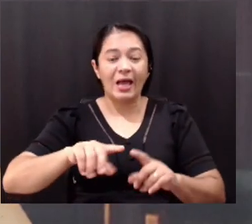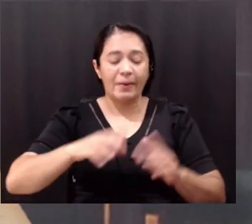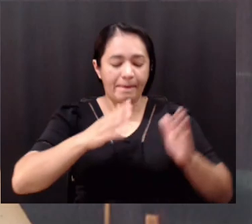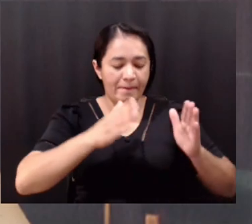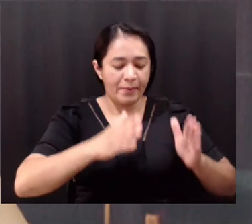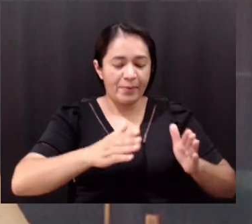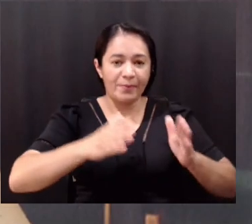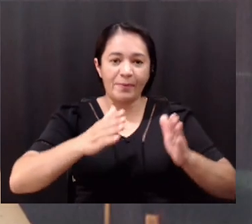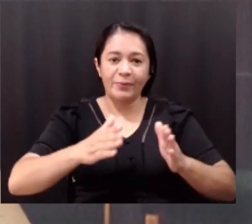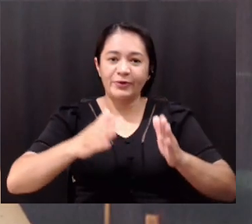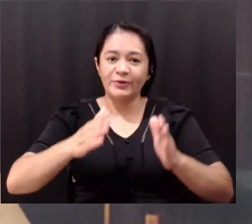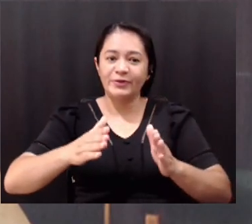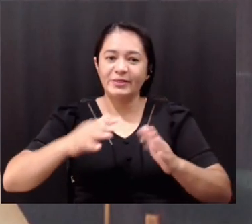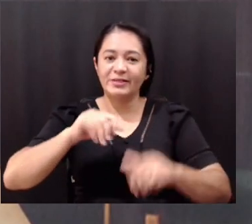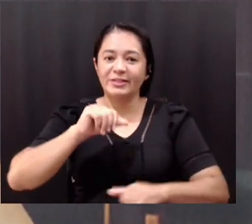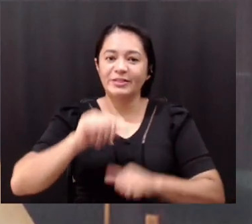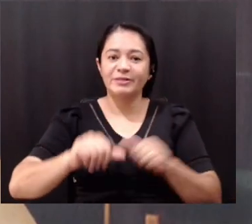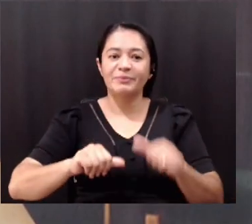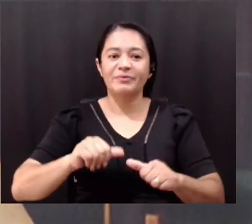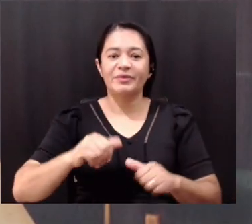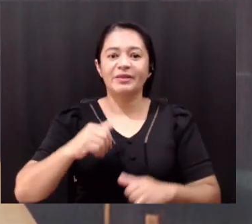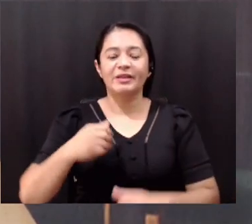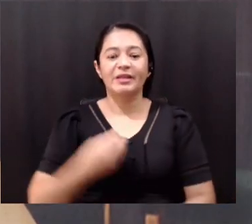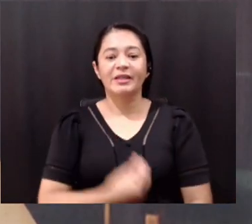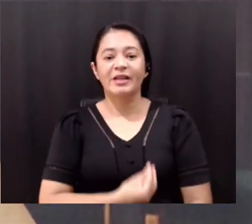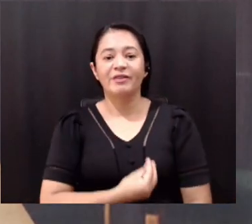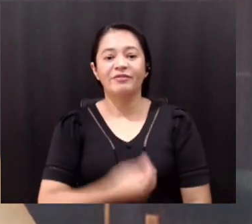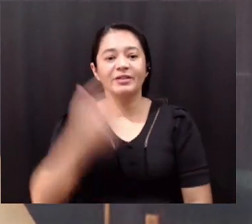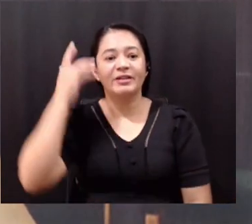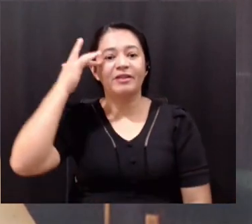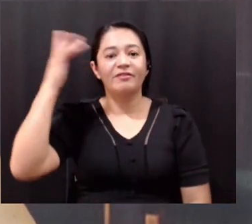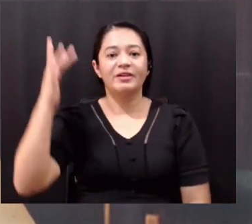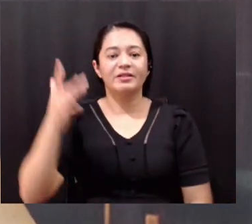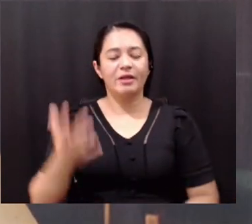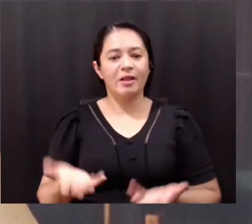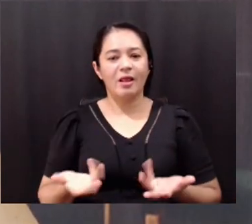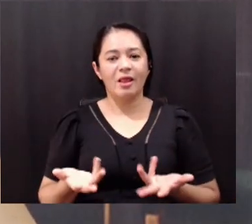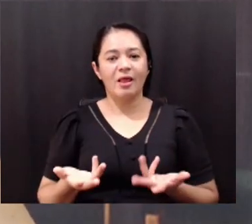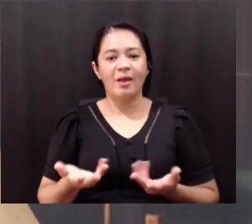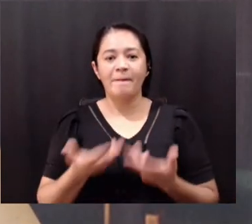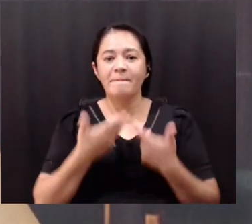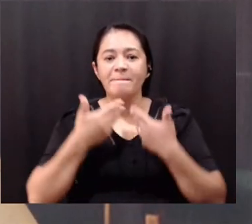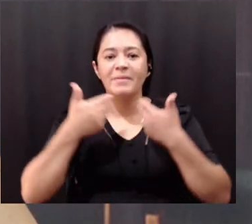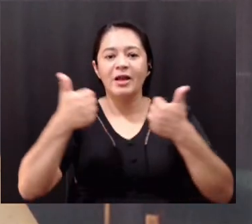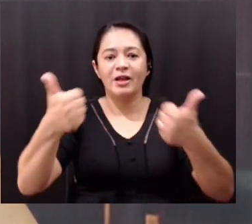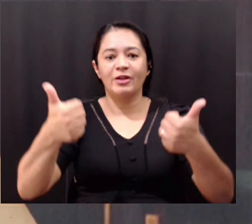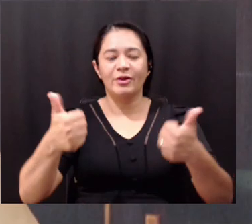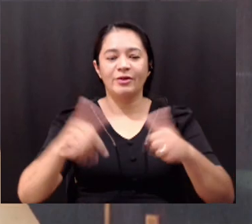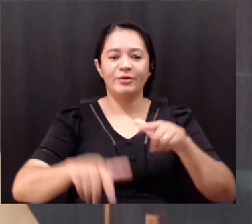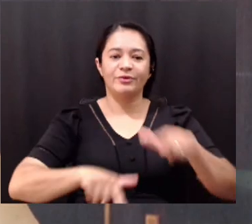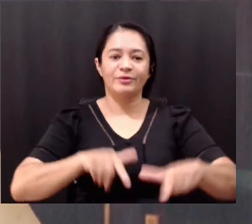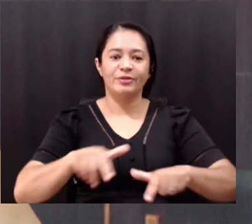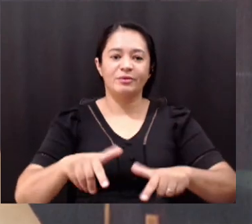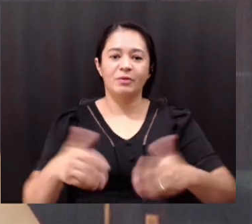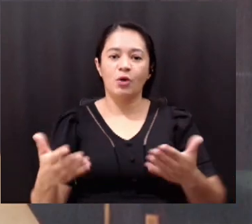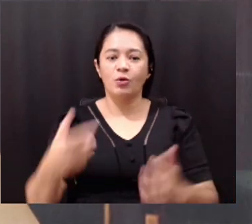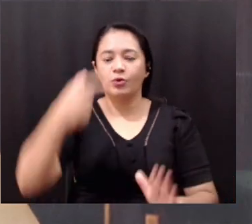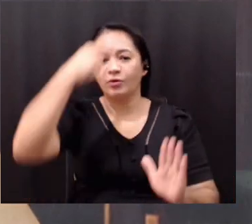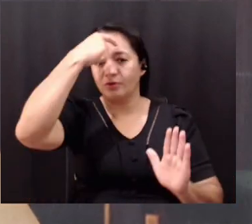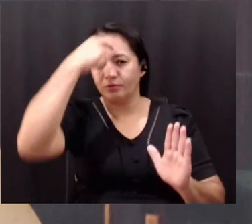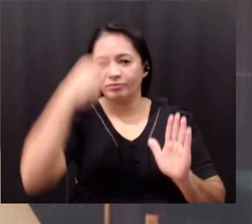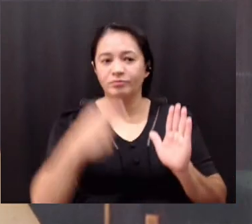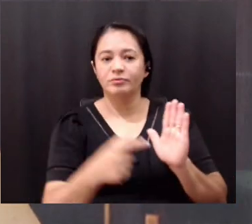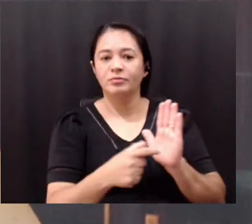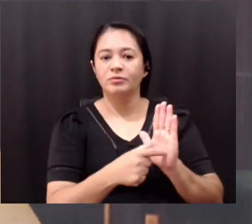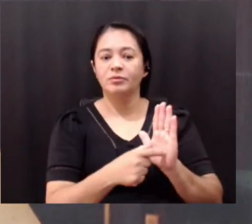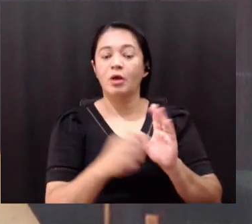que facilita a vida das pessoas, otimiza o trabalho. Hoje em dia, a gente está aí com a inteligência artificial que pode auxiliar